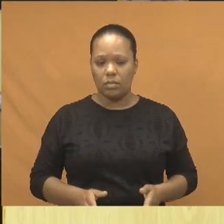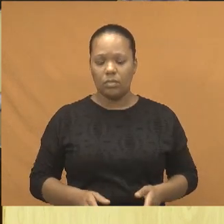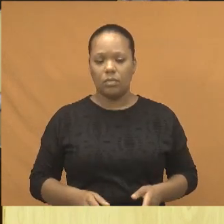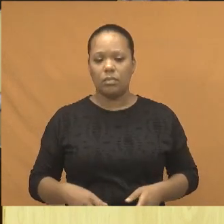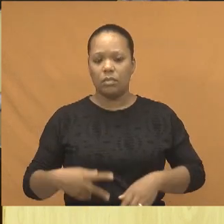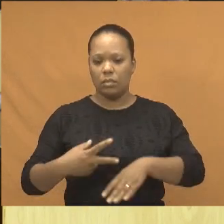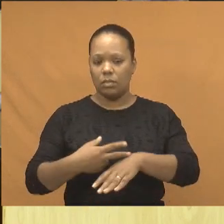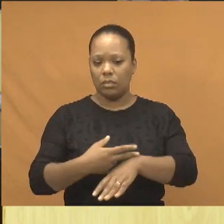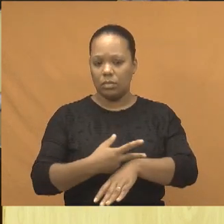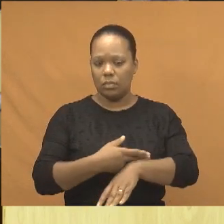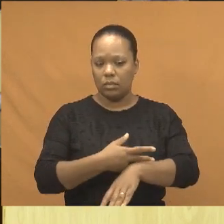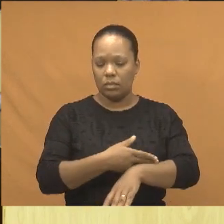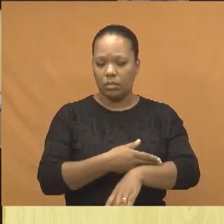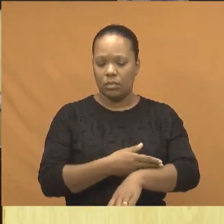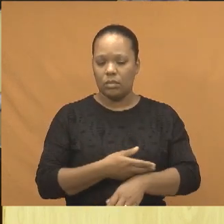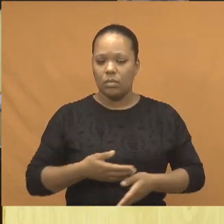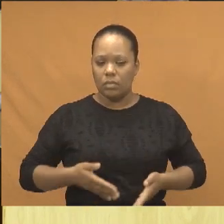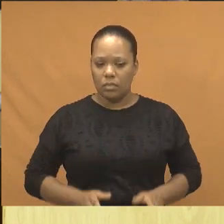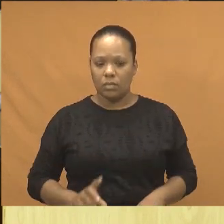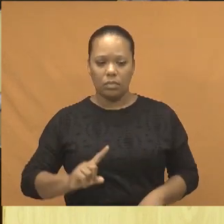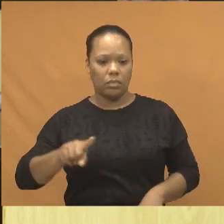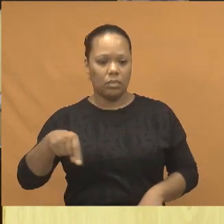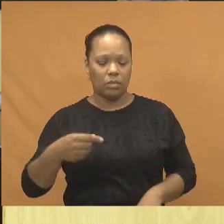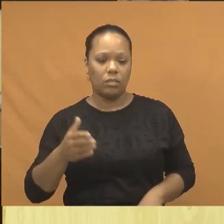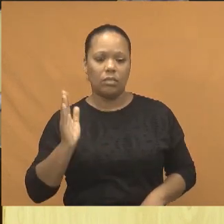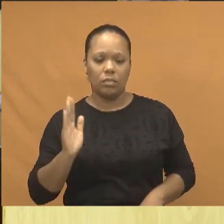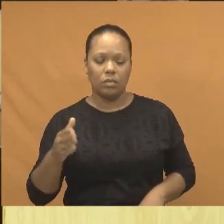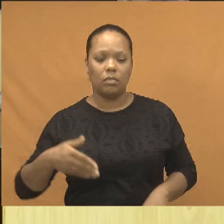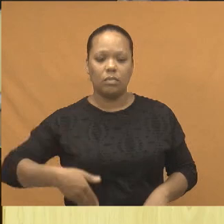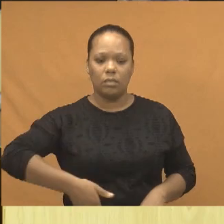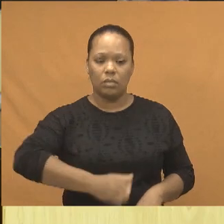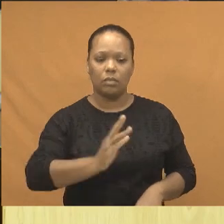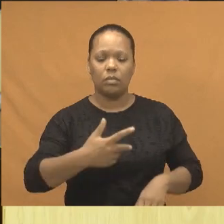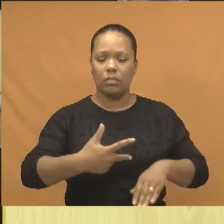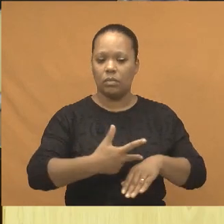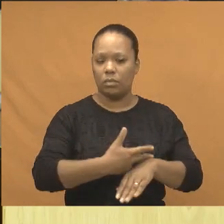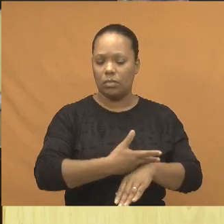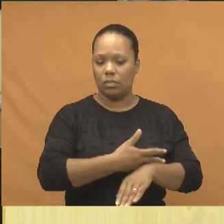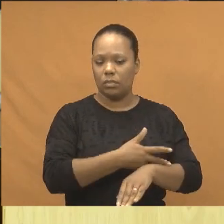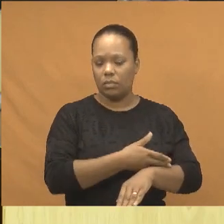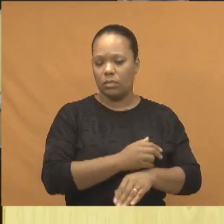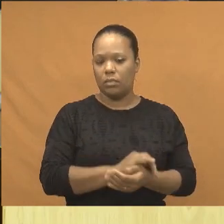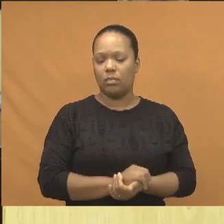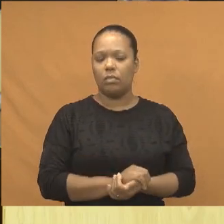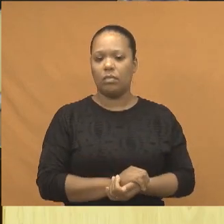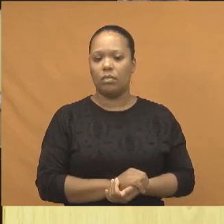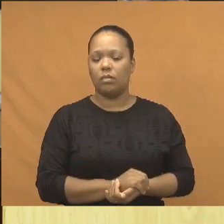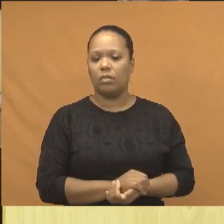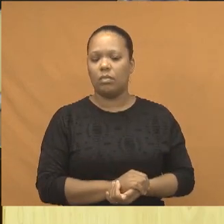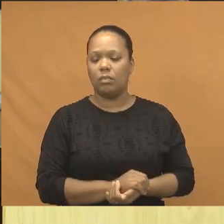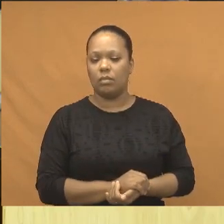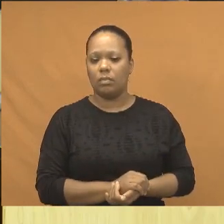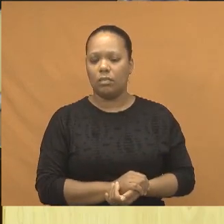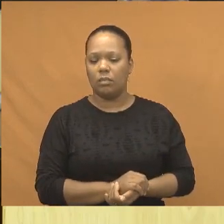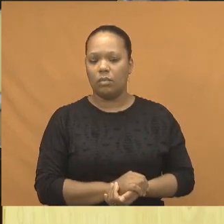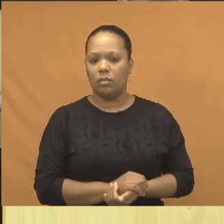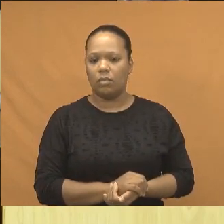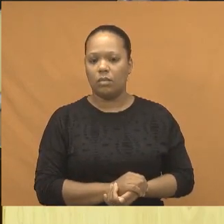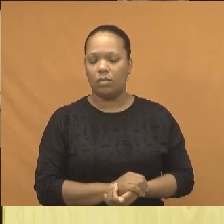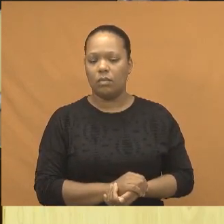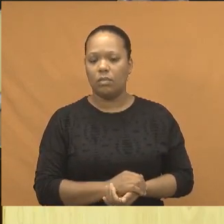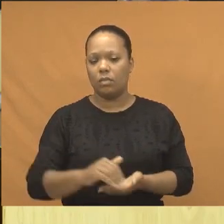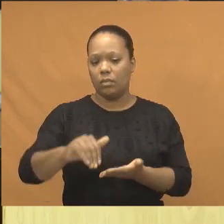de alta complexidade após o parto. 3. Informações sobre demais providências acessórias que são adotadas